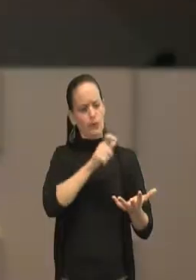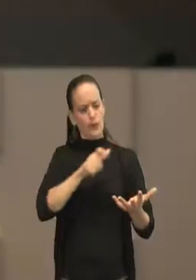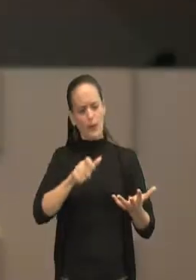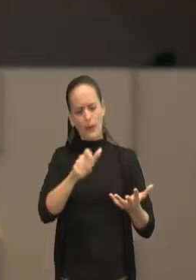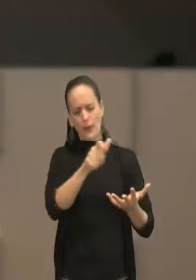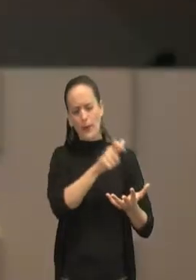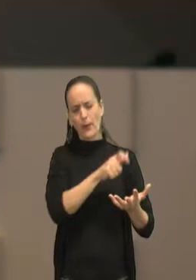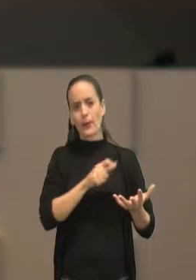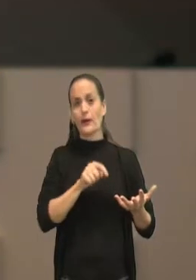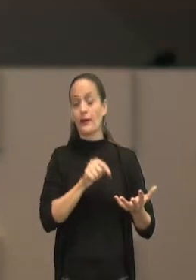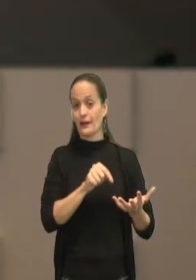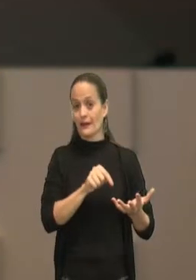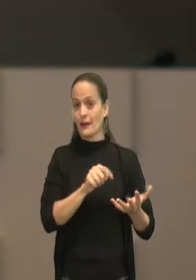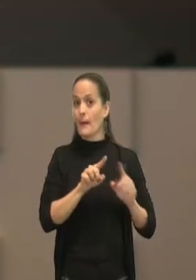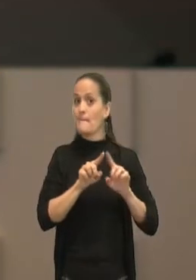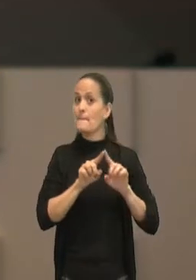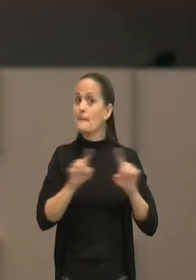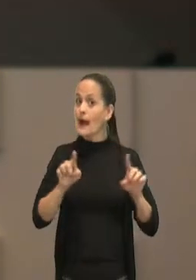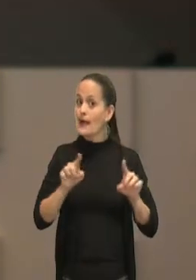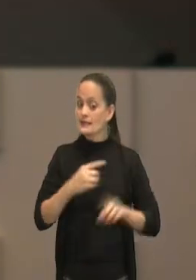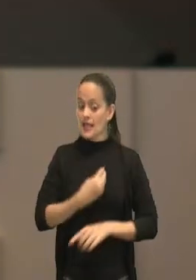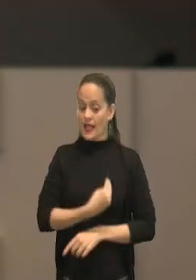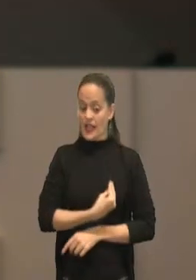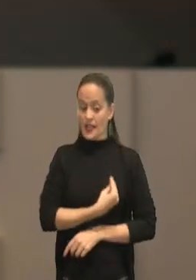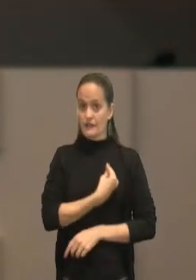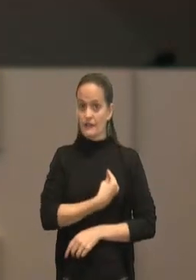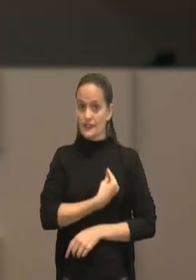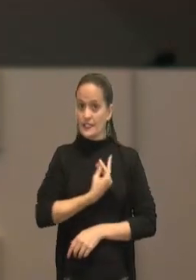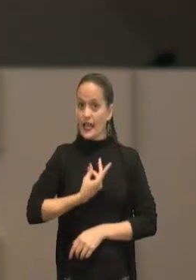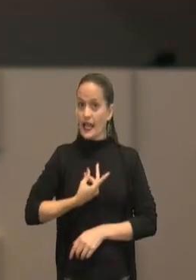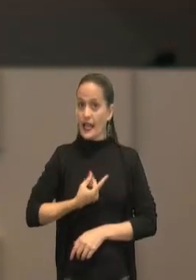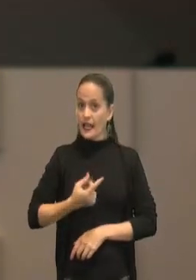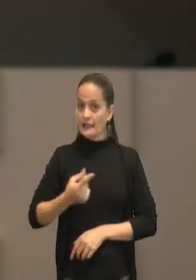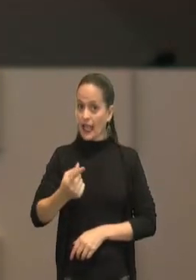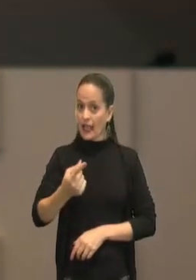Mas a vida eterna é para alguns somente.